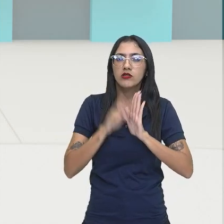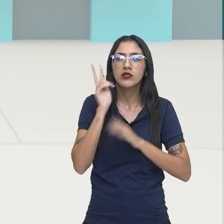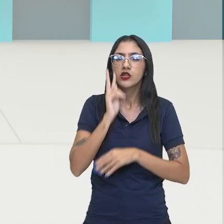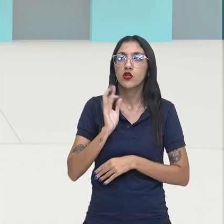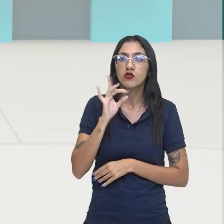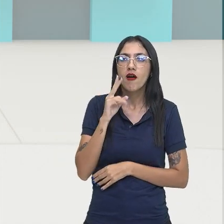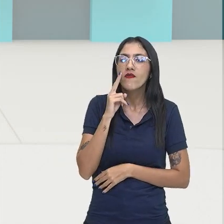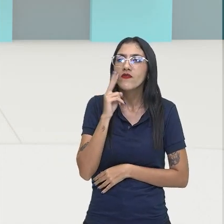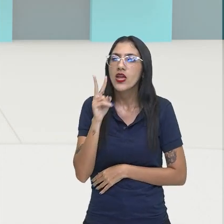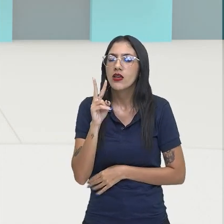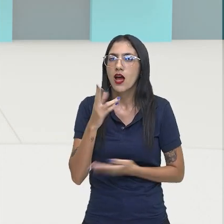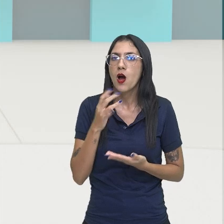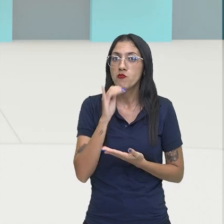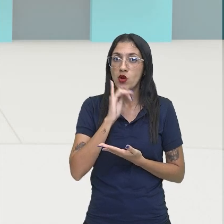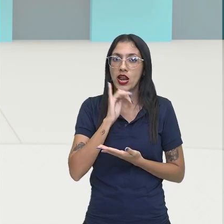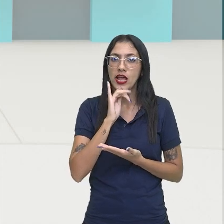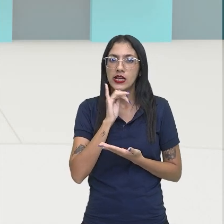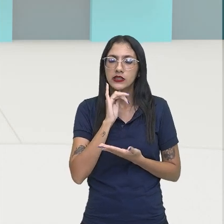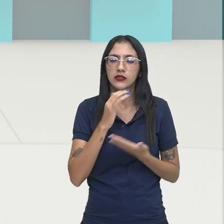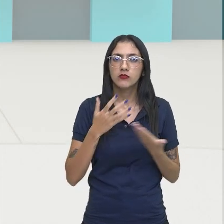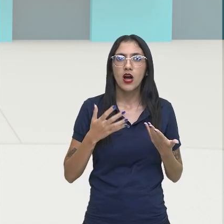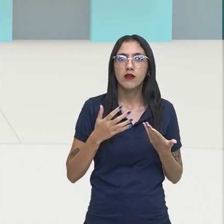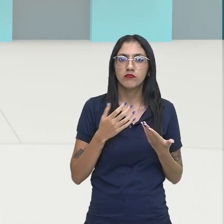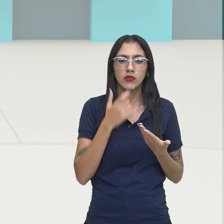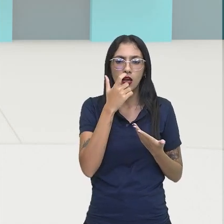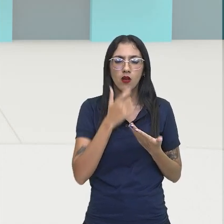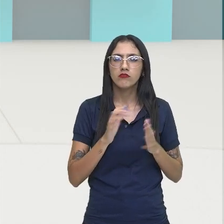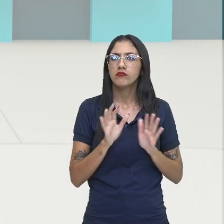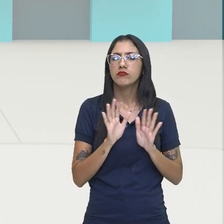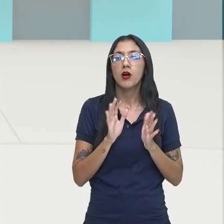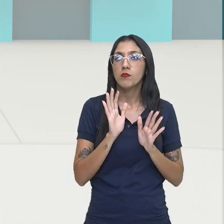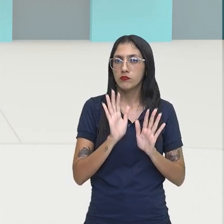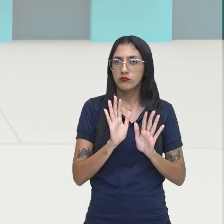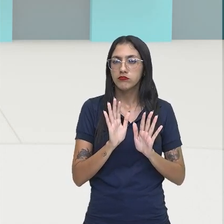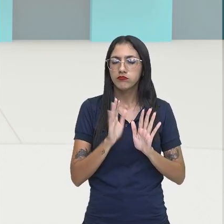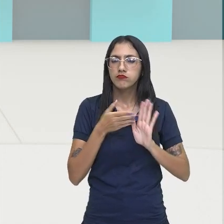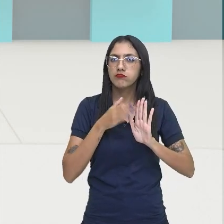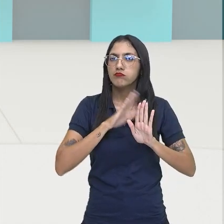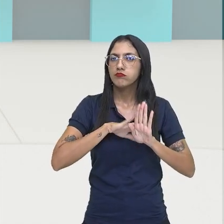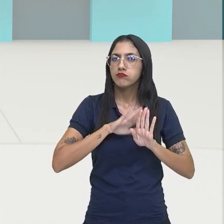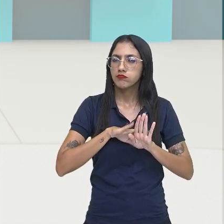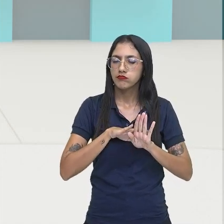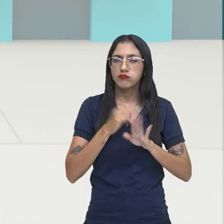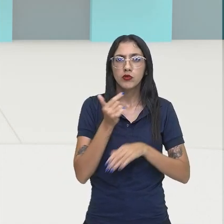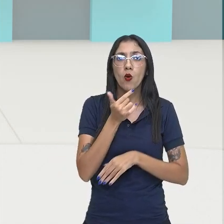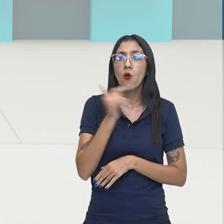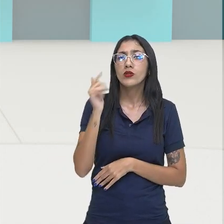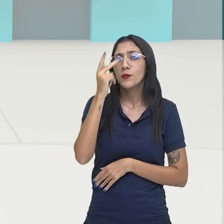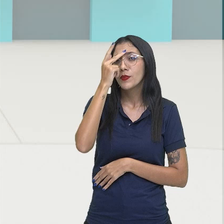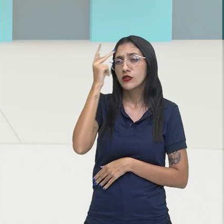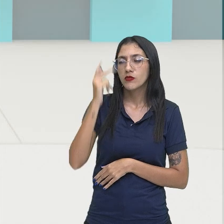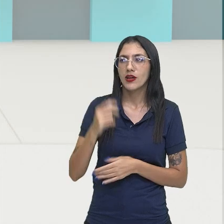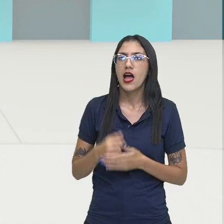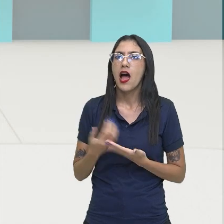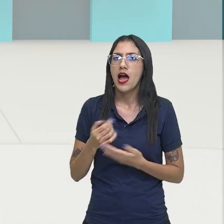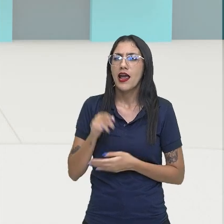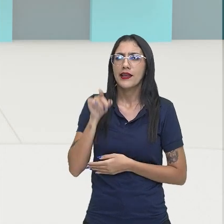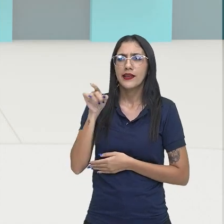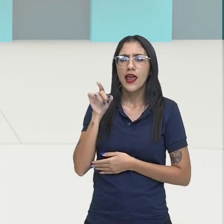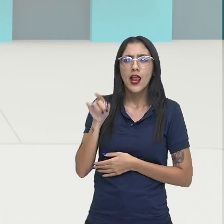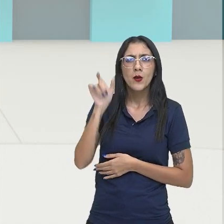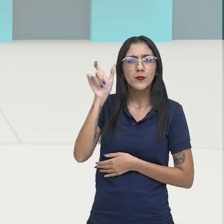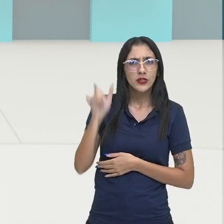acontecendo. A Milena, vamos supor que eu não fosse a Milena fosse uma outra pessoa. A Milena